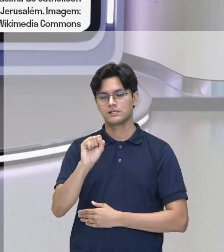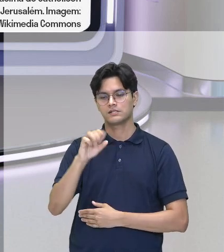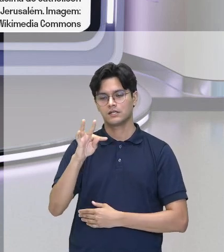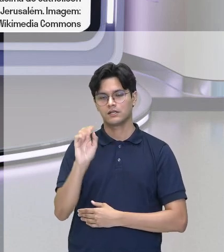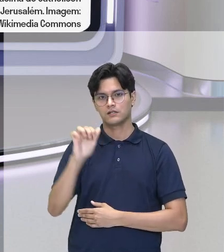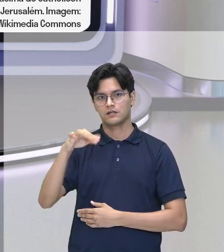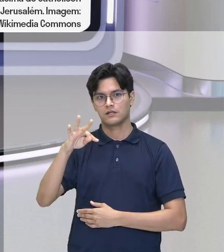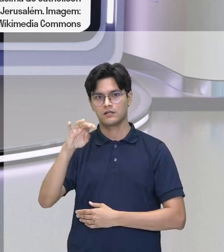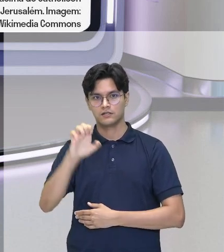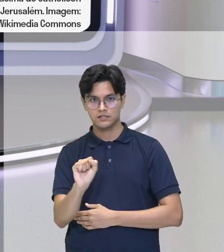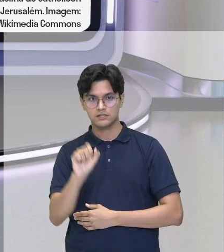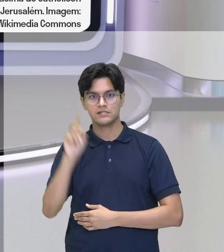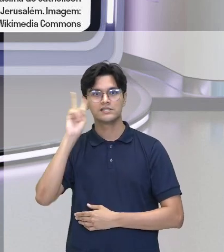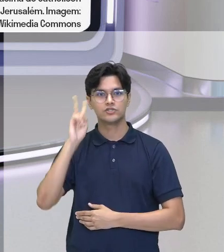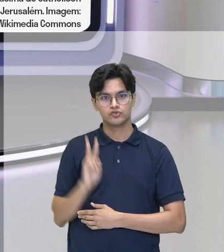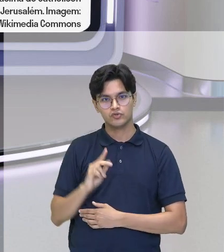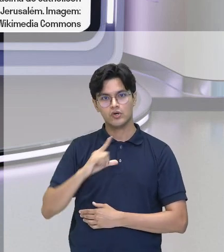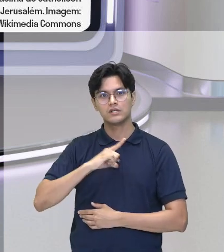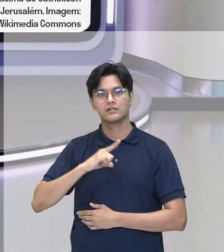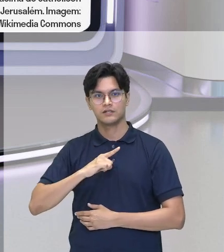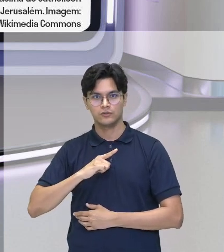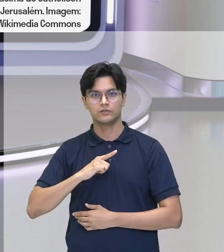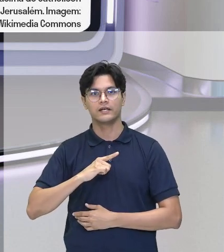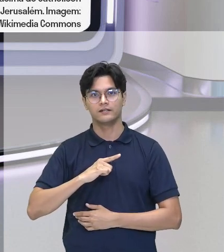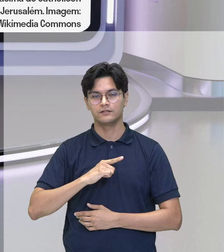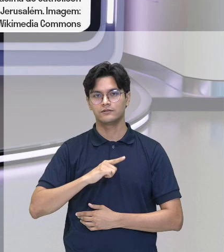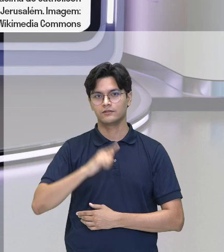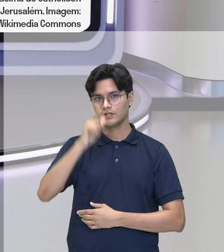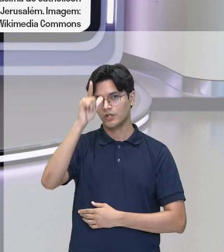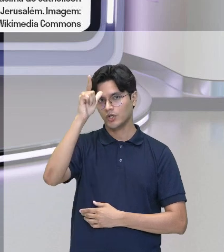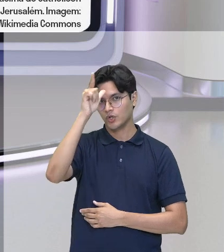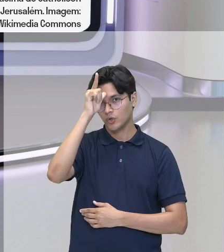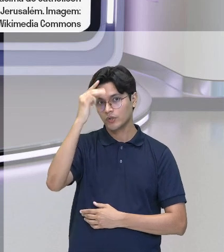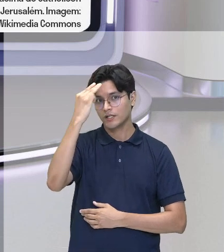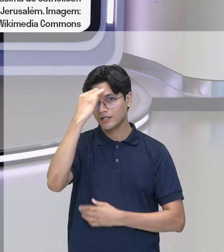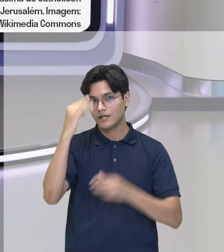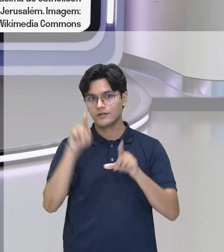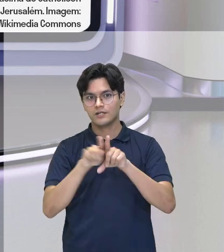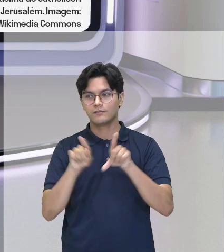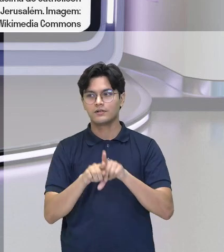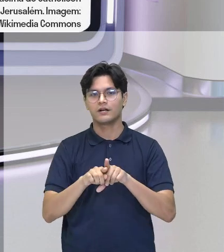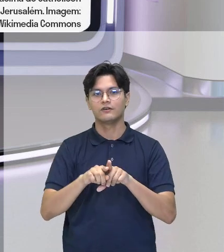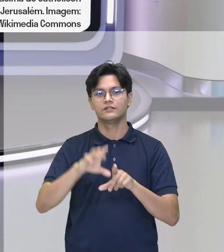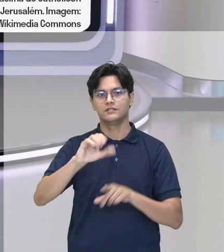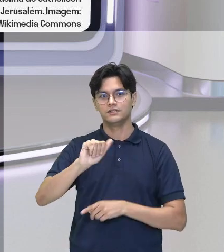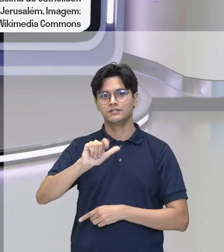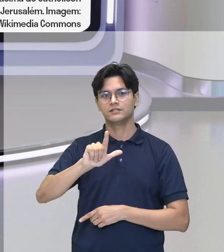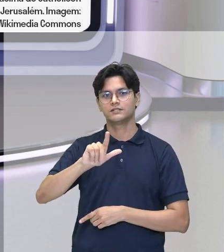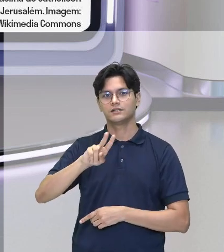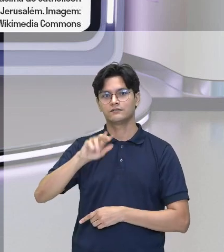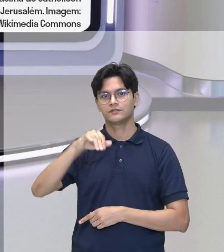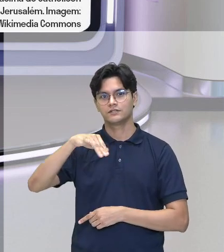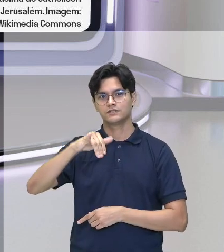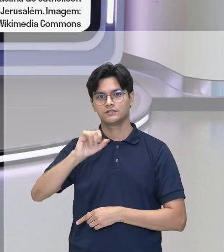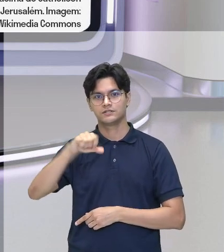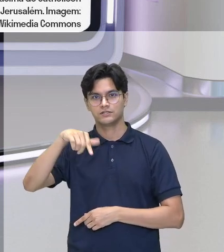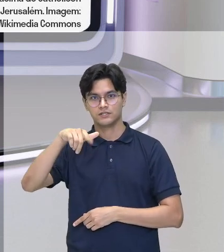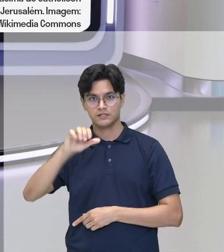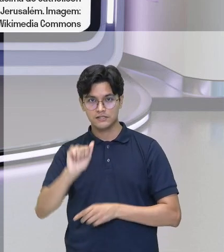os metodistas, os presbiterianos e outros grupos históricos. Nós também temos um terceiro grupo